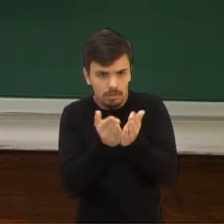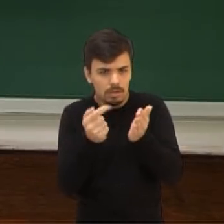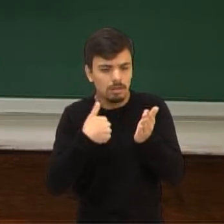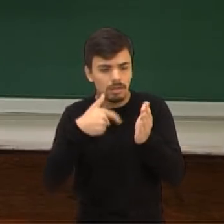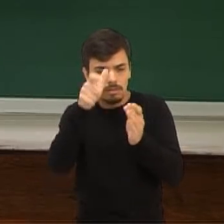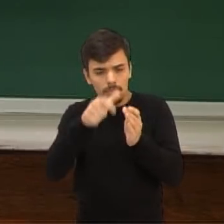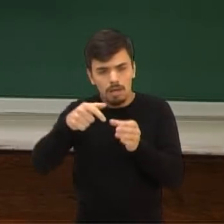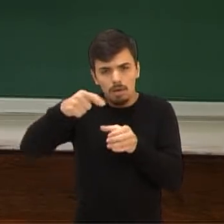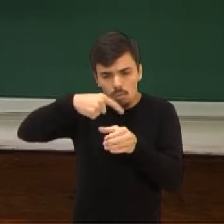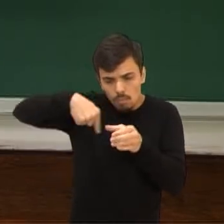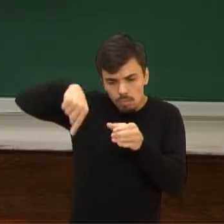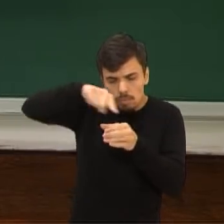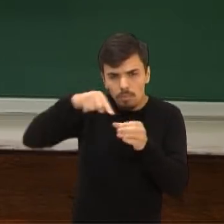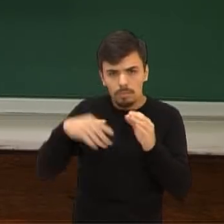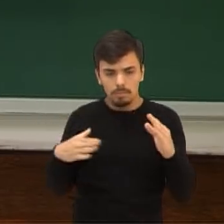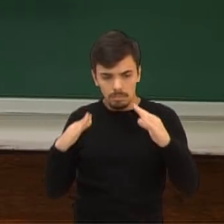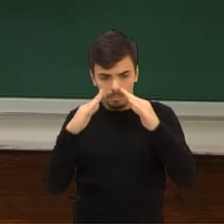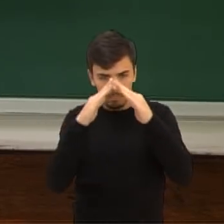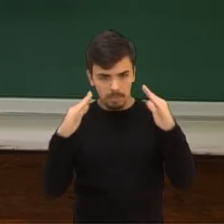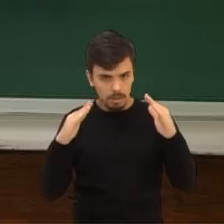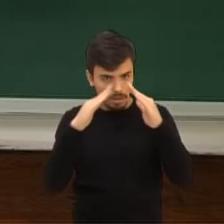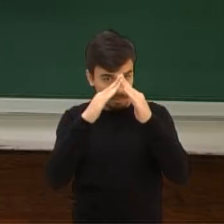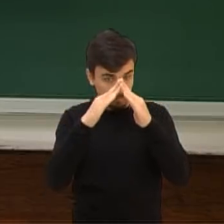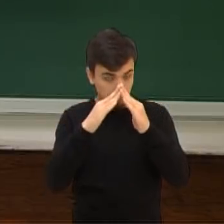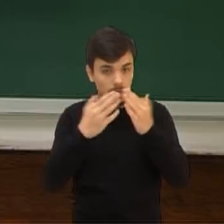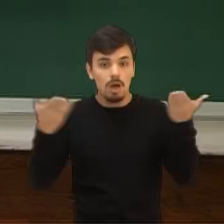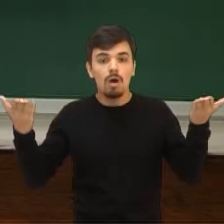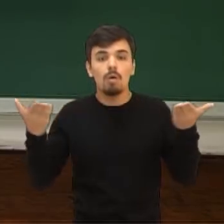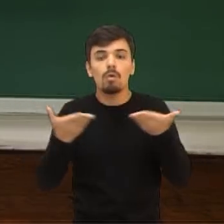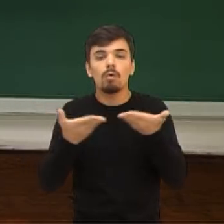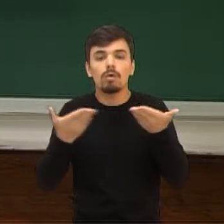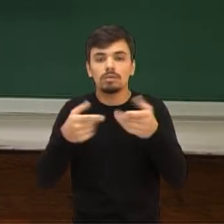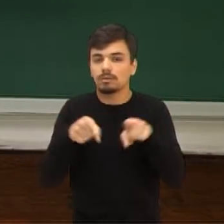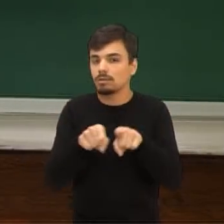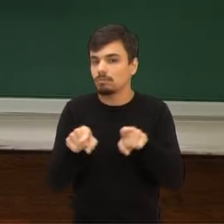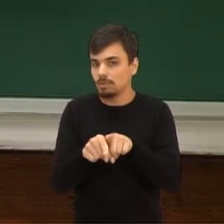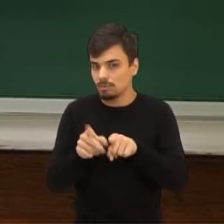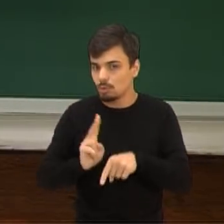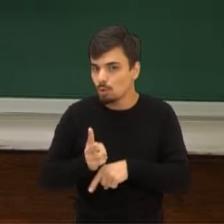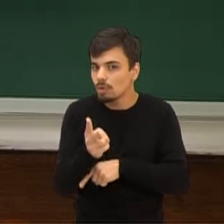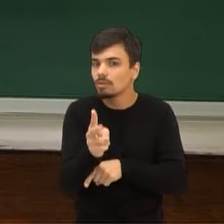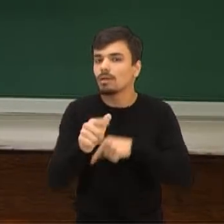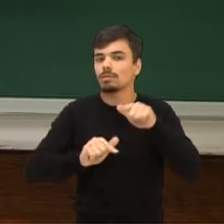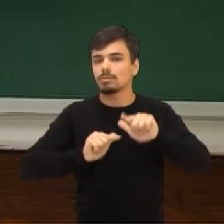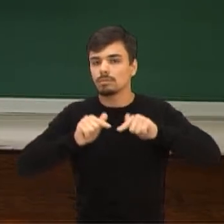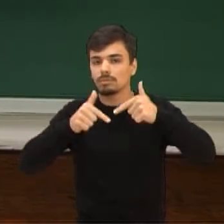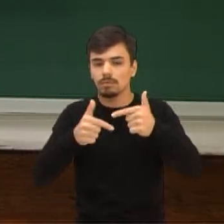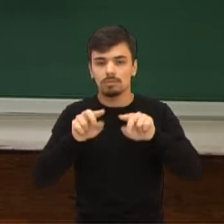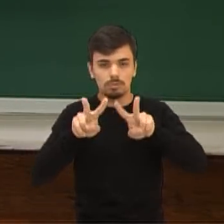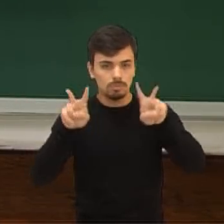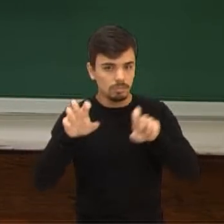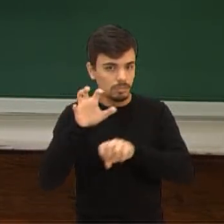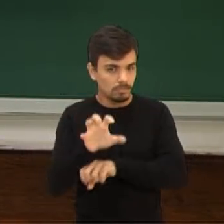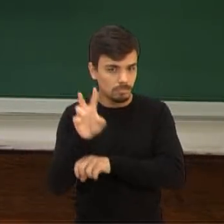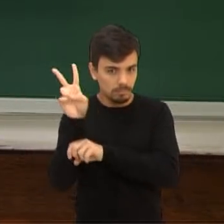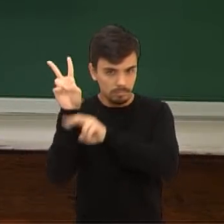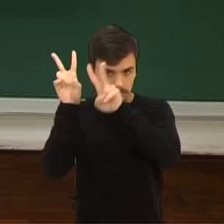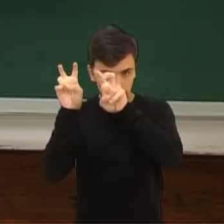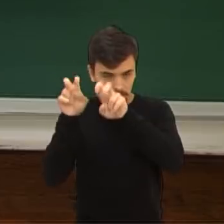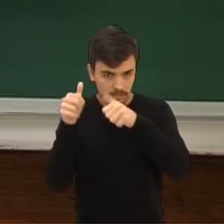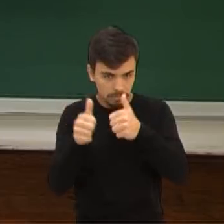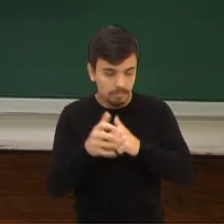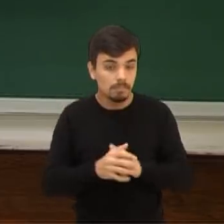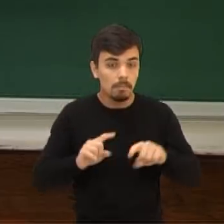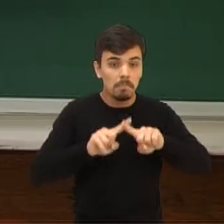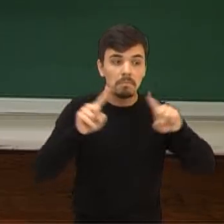corpos redondos e pirâmides? Hoje, nós também vamos estar trabalhando um pouquinho mais sobre isso,